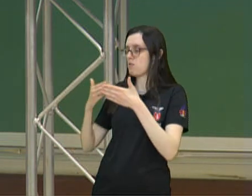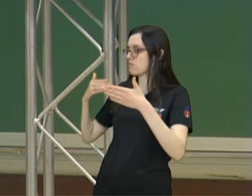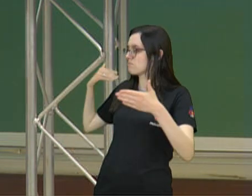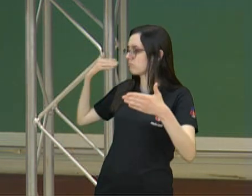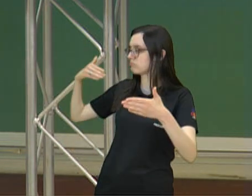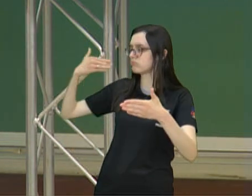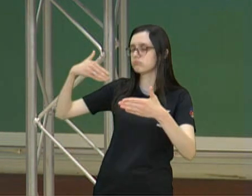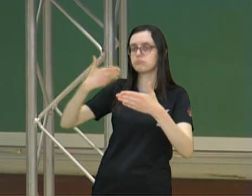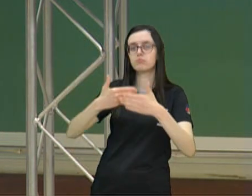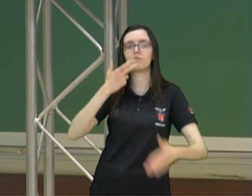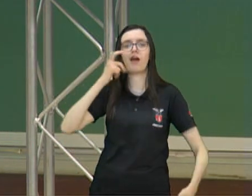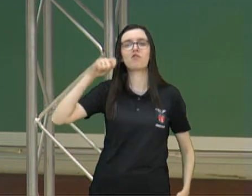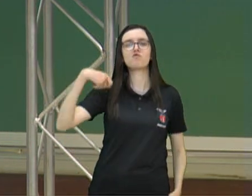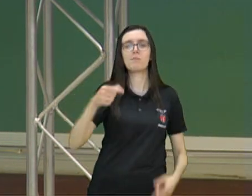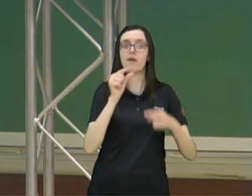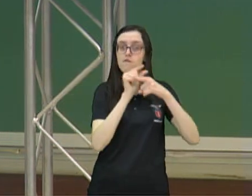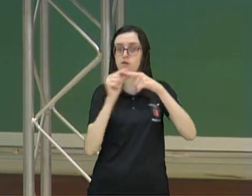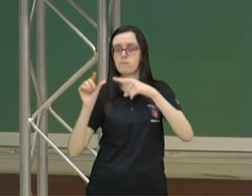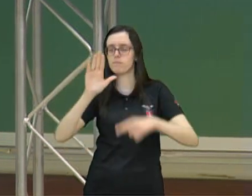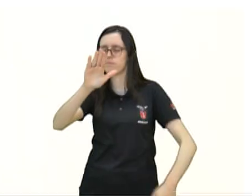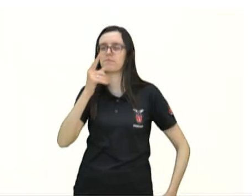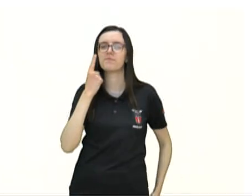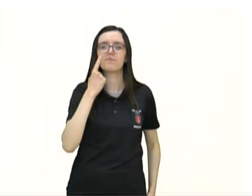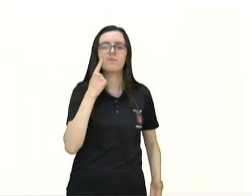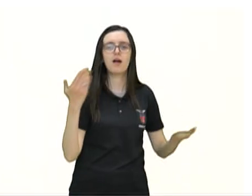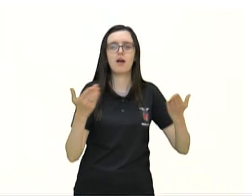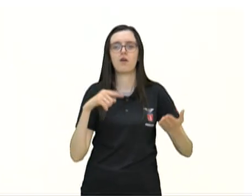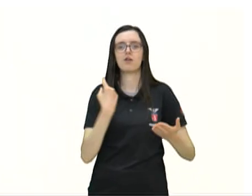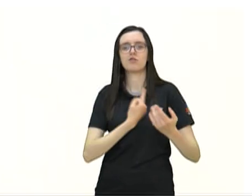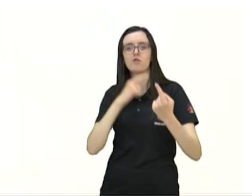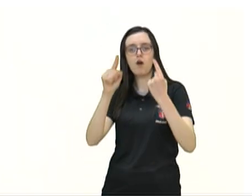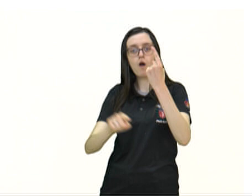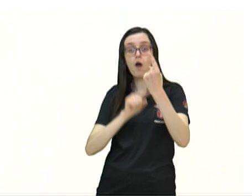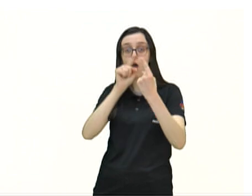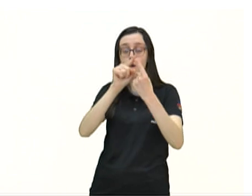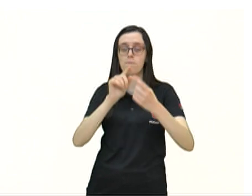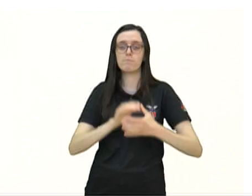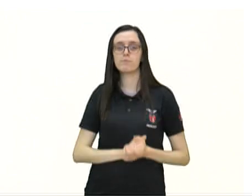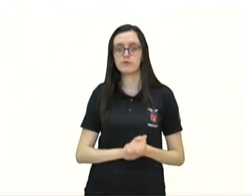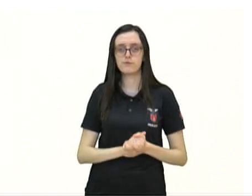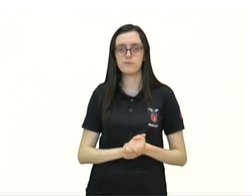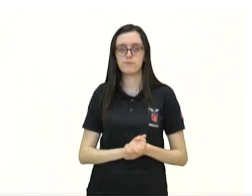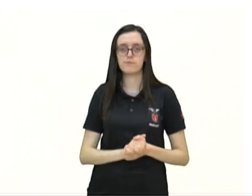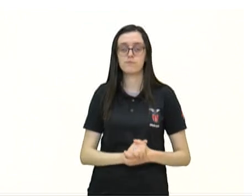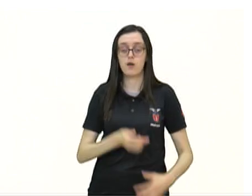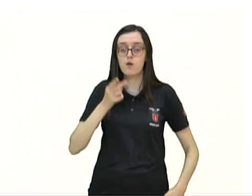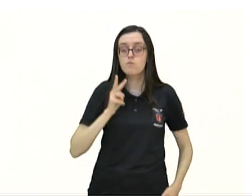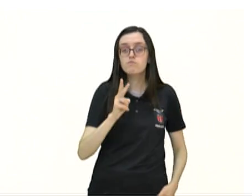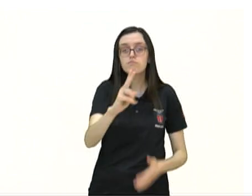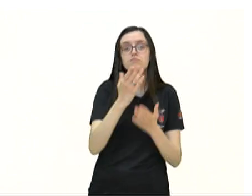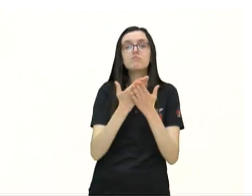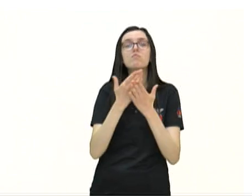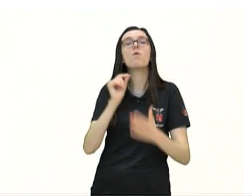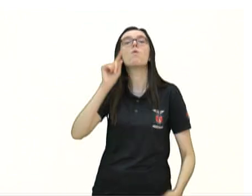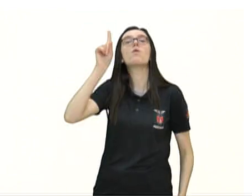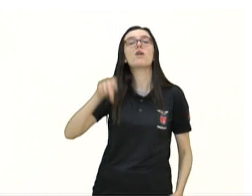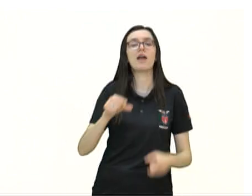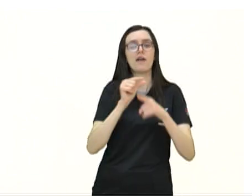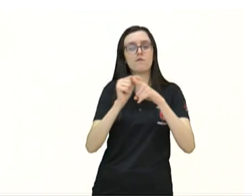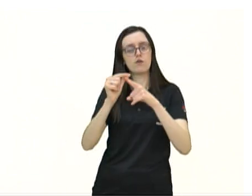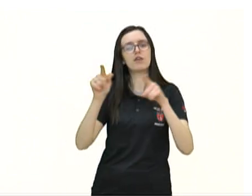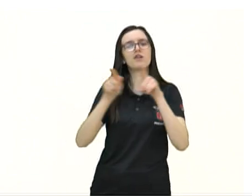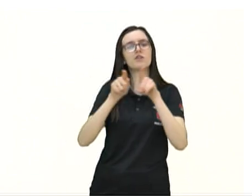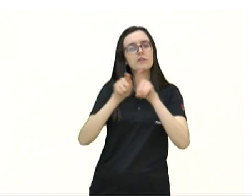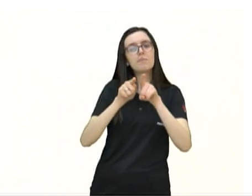falávamos sobre fonética. Vamos ver nossos objetivos, continuar com o estudo da fonética e